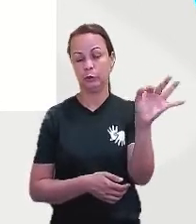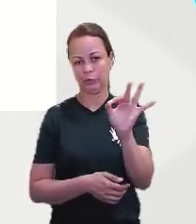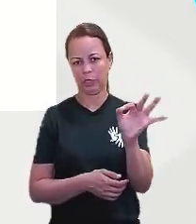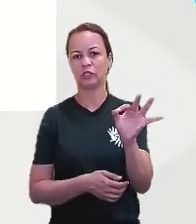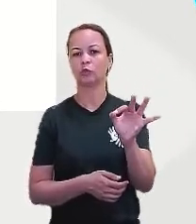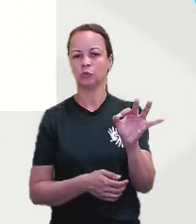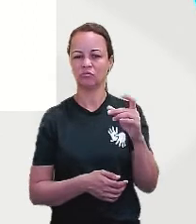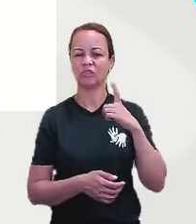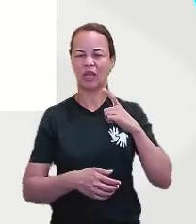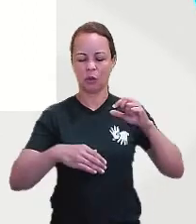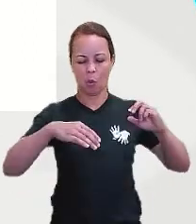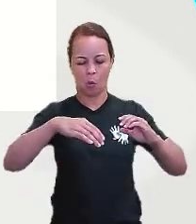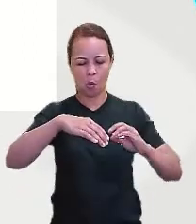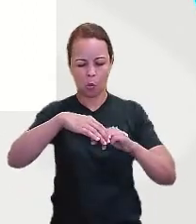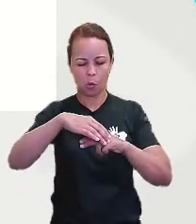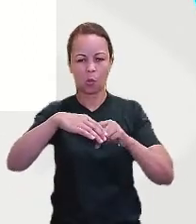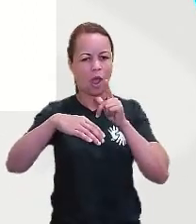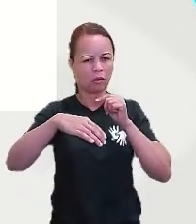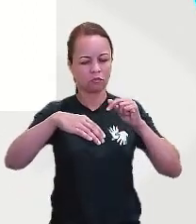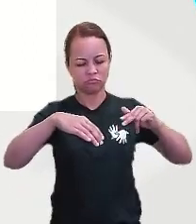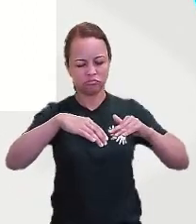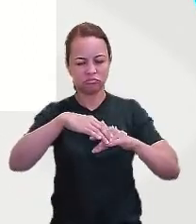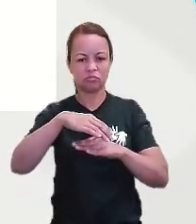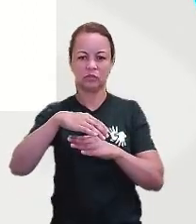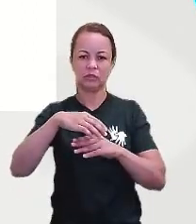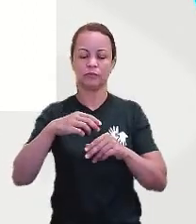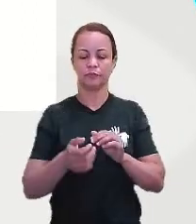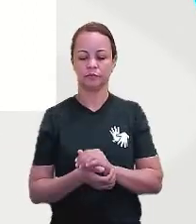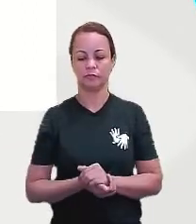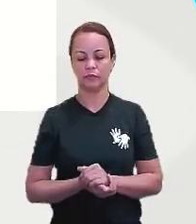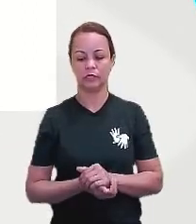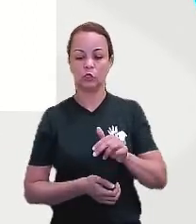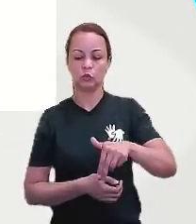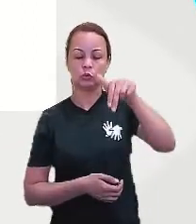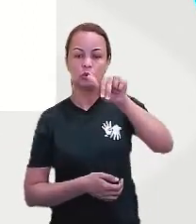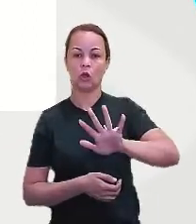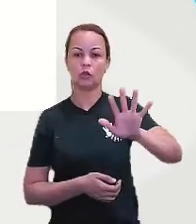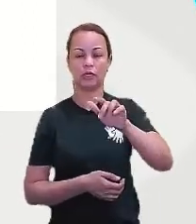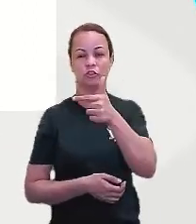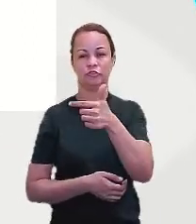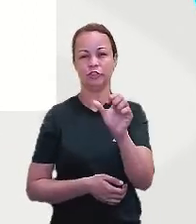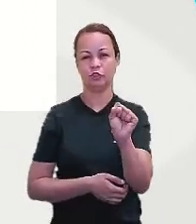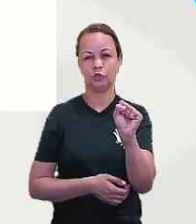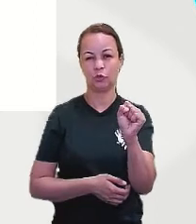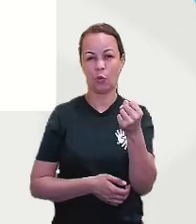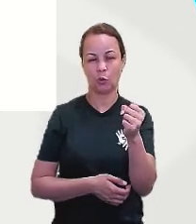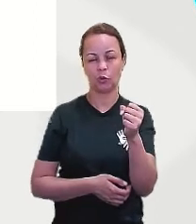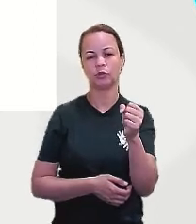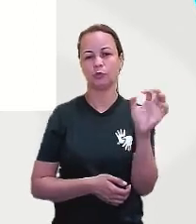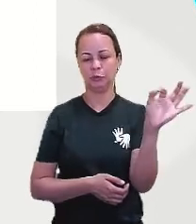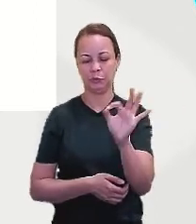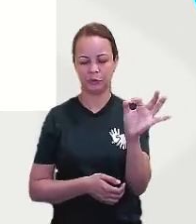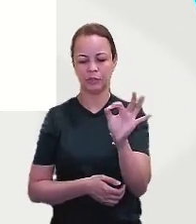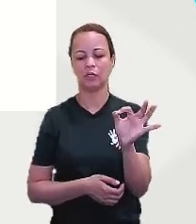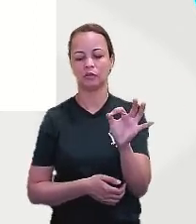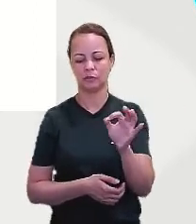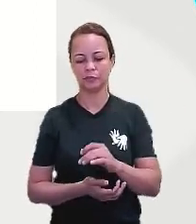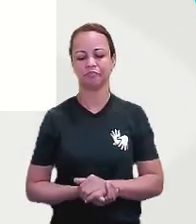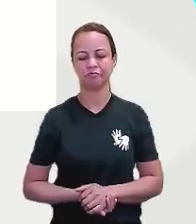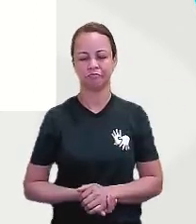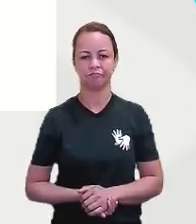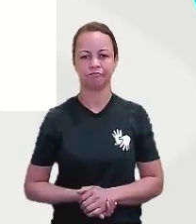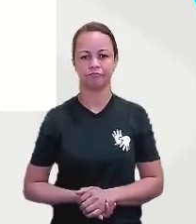residências são atendidas com rede de esgoto. Ao passo que na região Nordeste, apenas 28% das residências são atendidas com rede de esgoto.